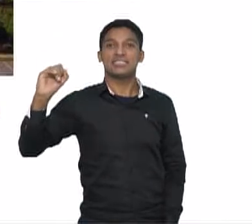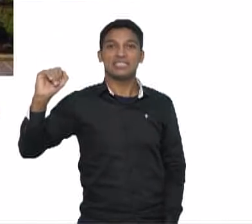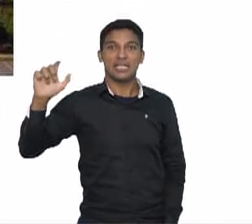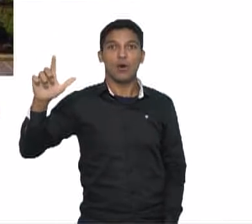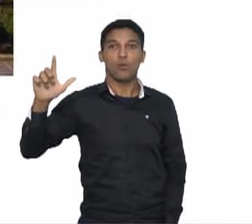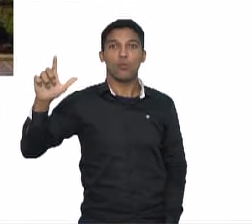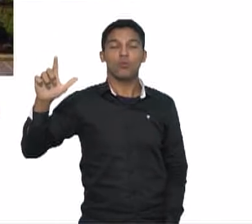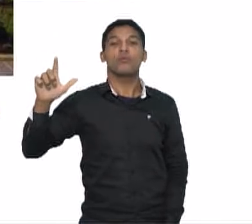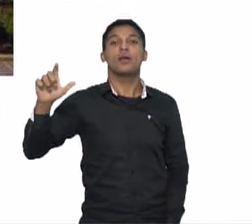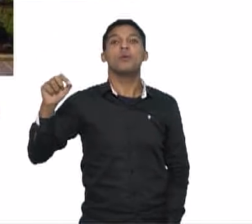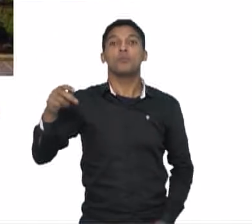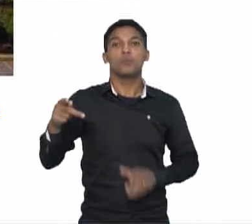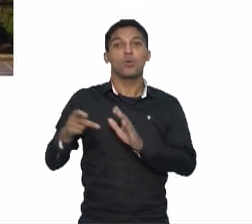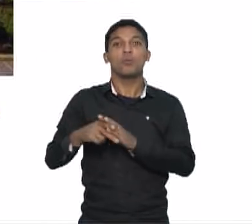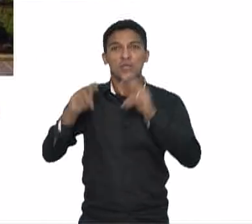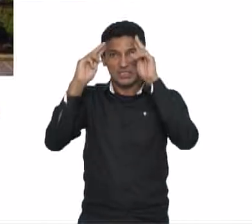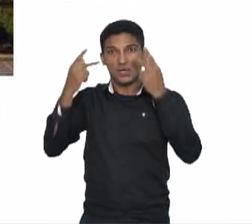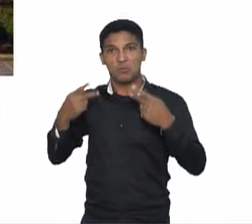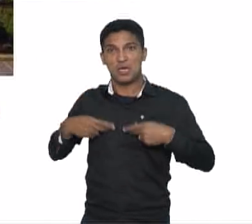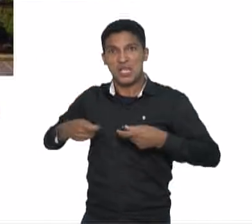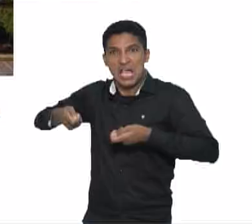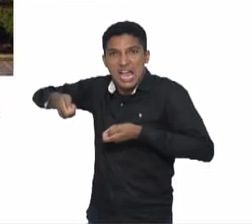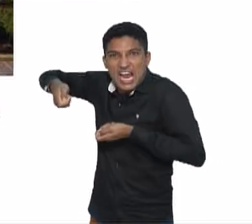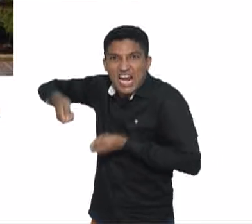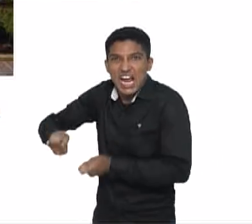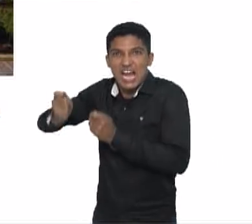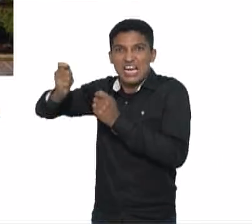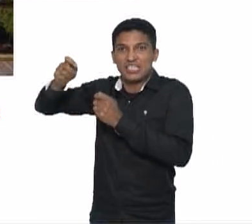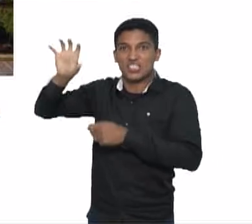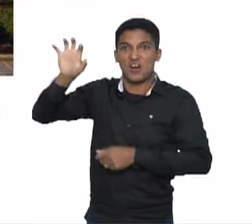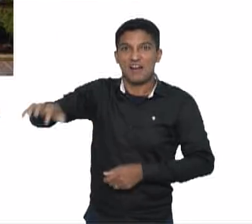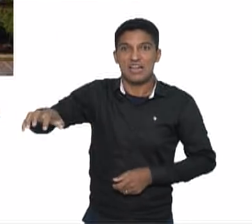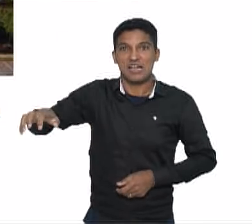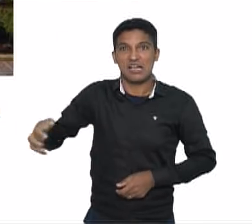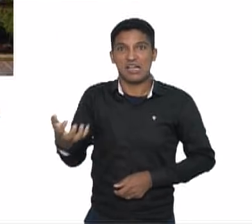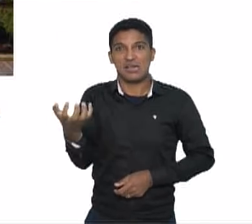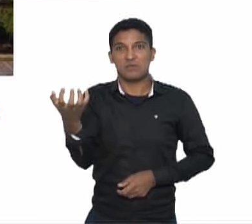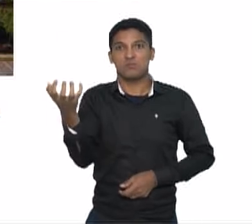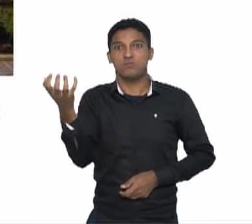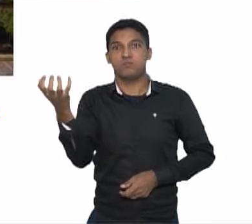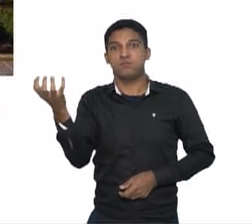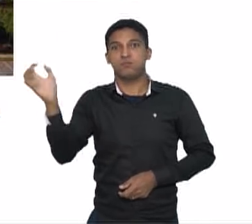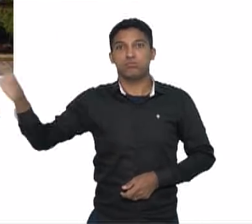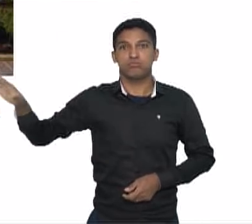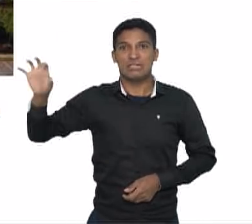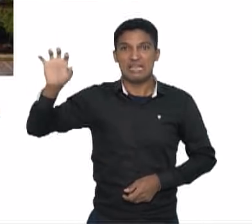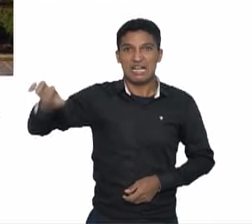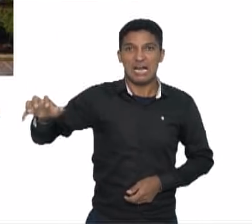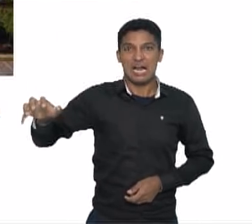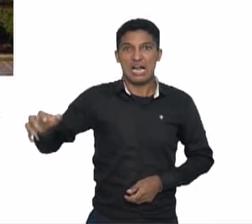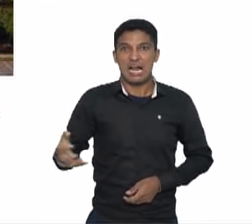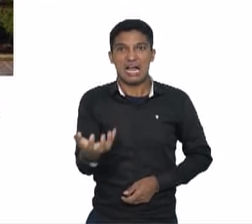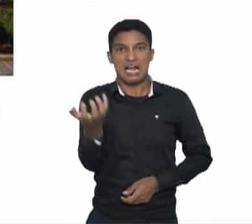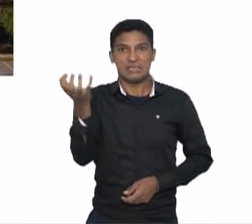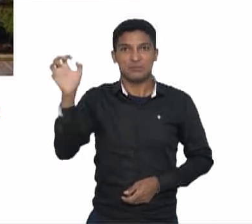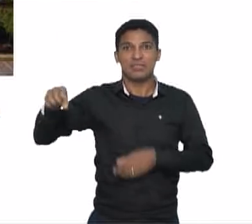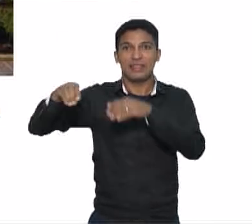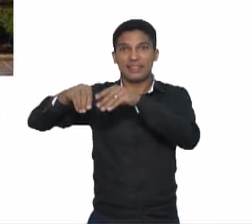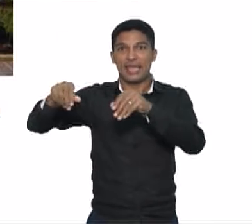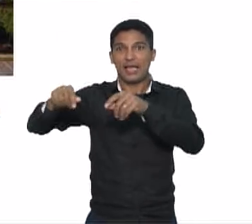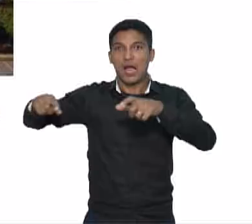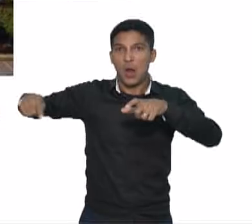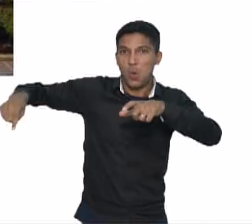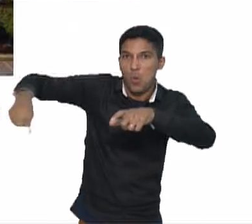foto de Foz de Iguaçu, com a ponte da Amizade. Então, temos o rio Paraná, aqui você vê que ele tem